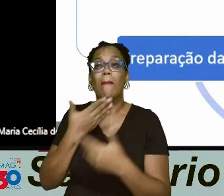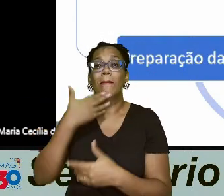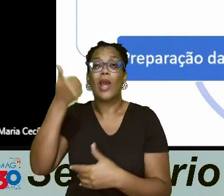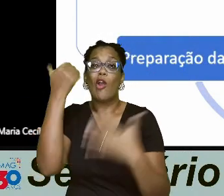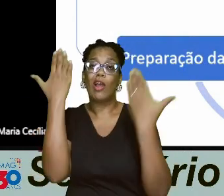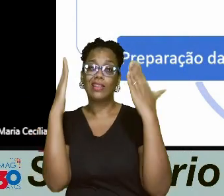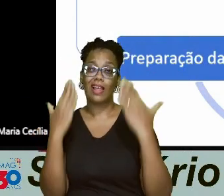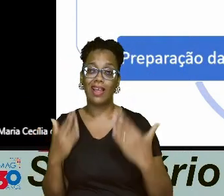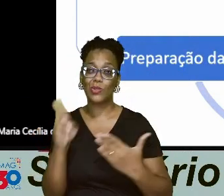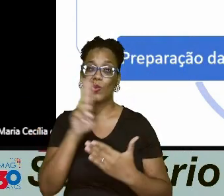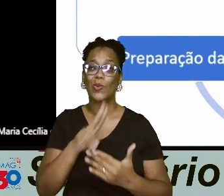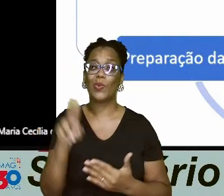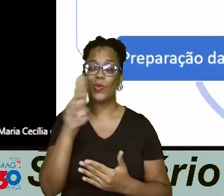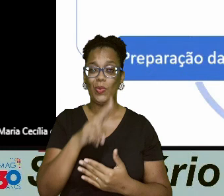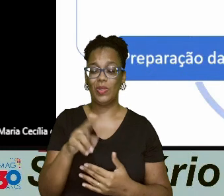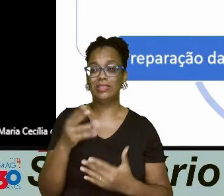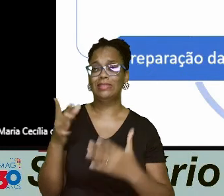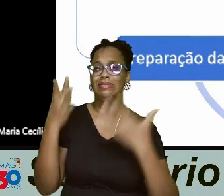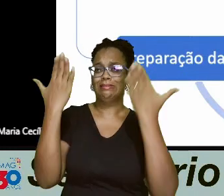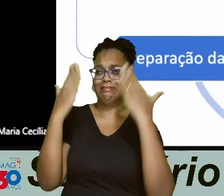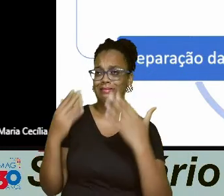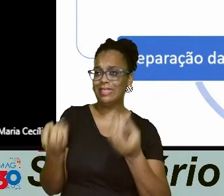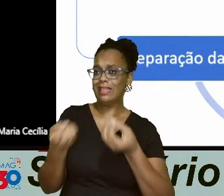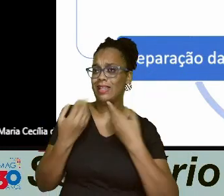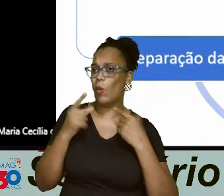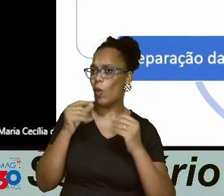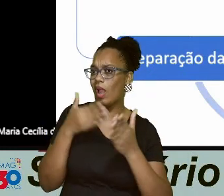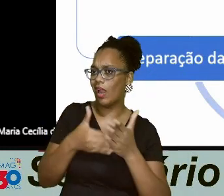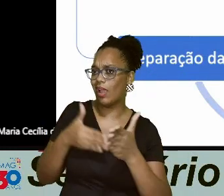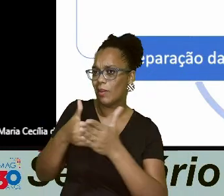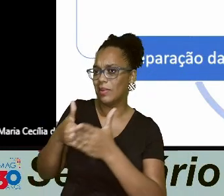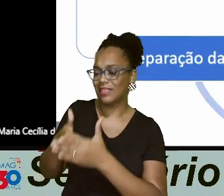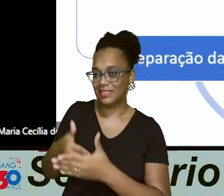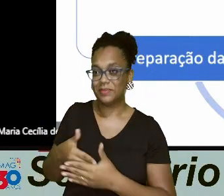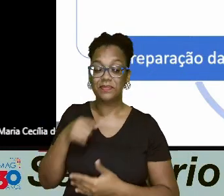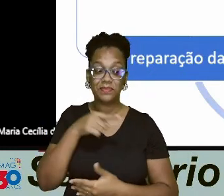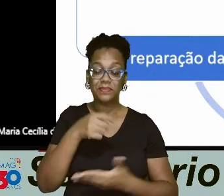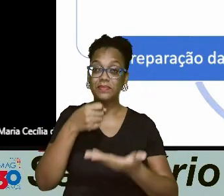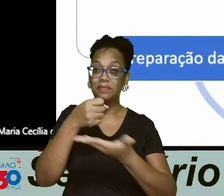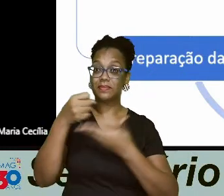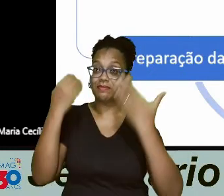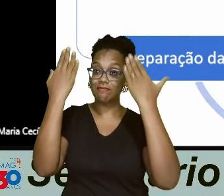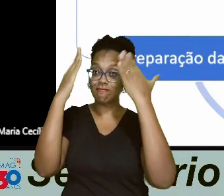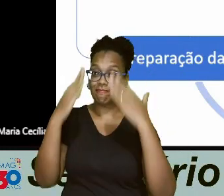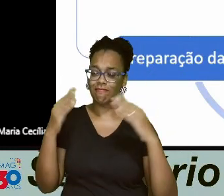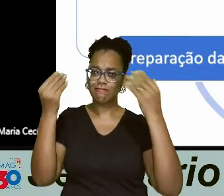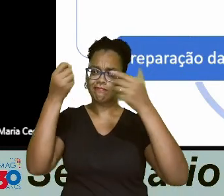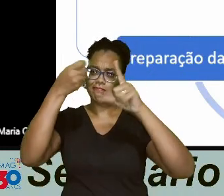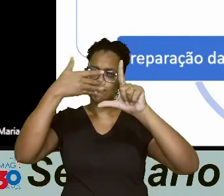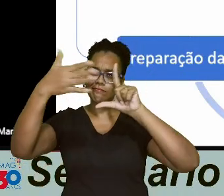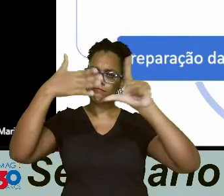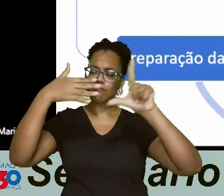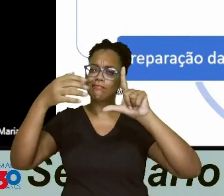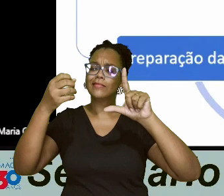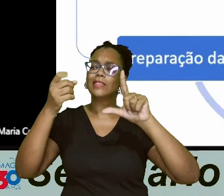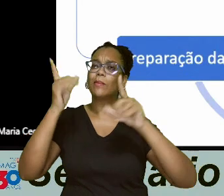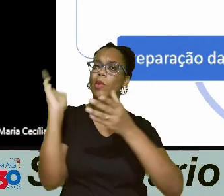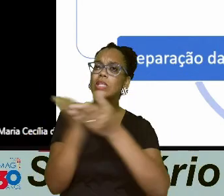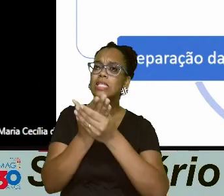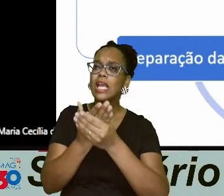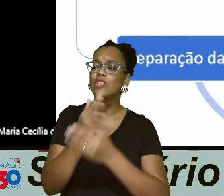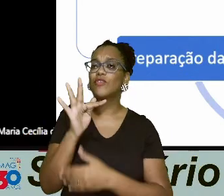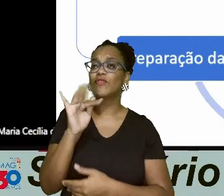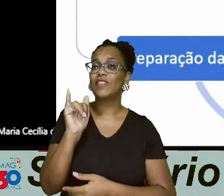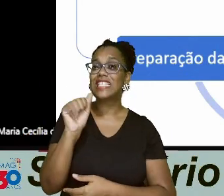utilizados, o que esses dados oferecem, as suas limitações. Essa é uma base de dados que traz informações de processos físicos, porque se a gente vai